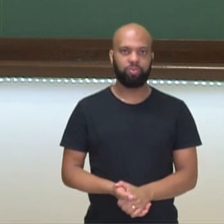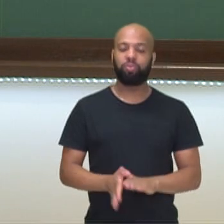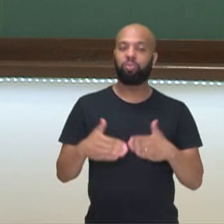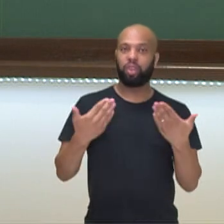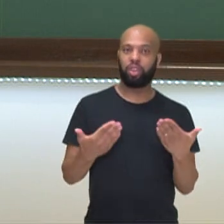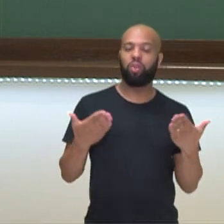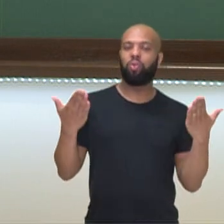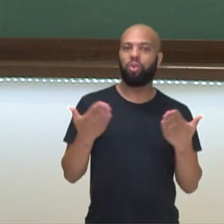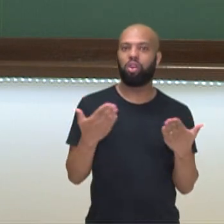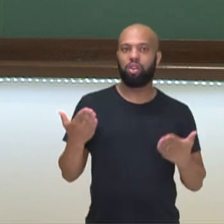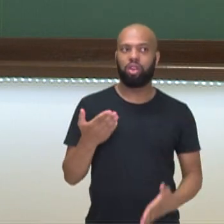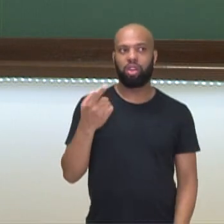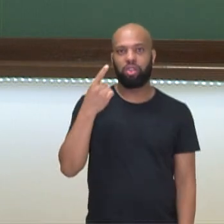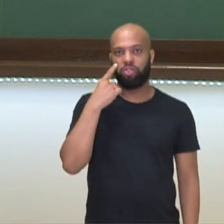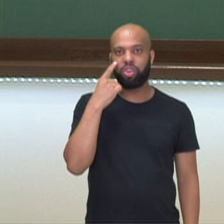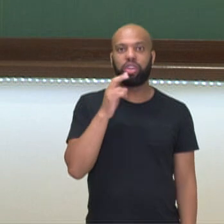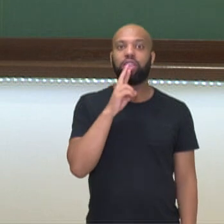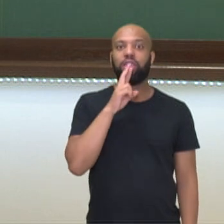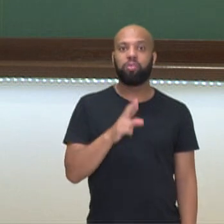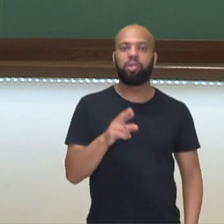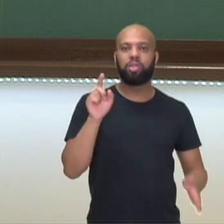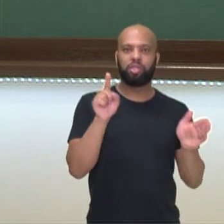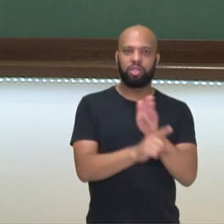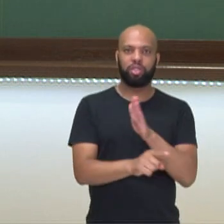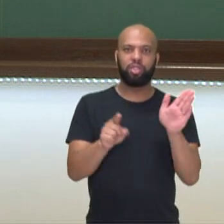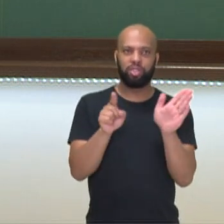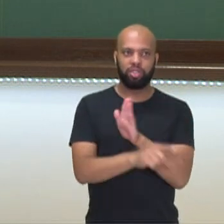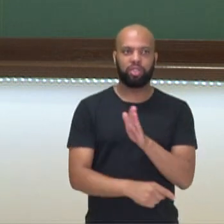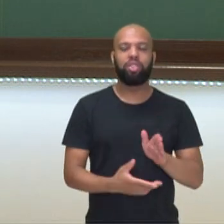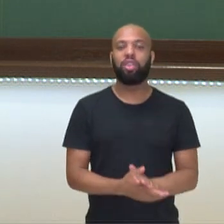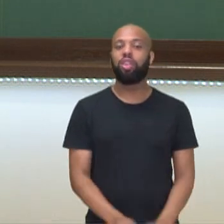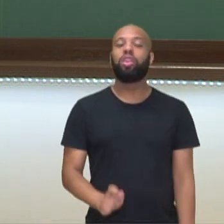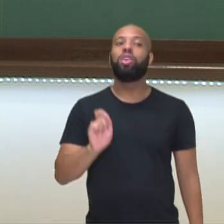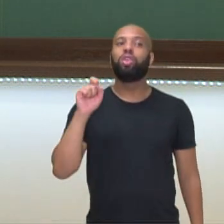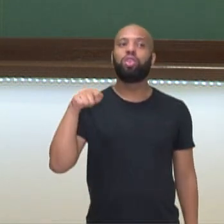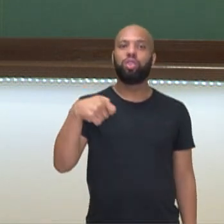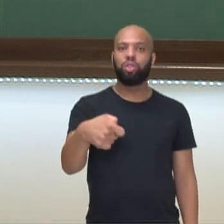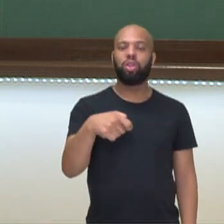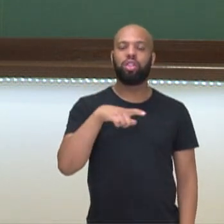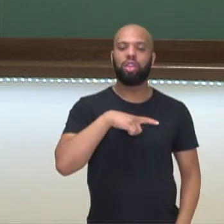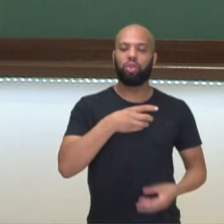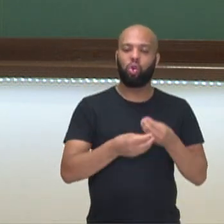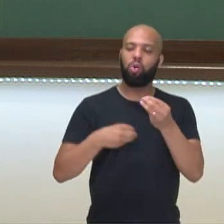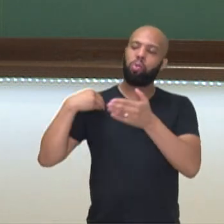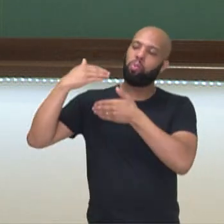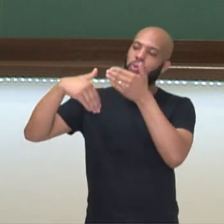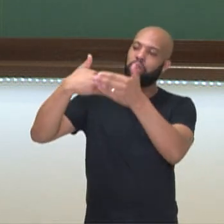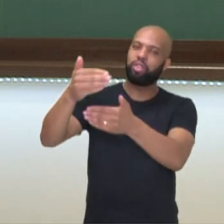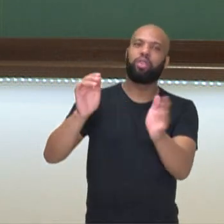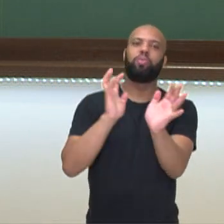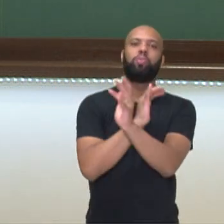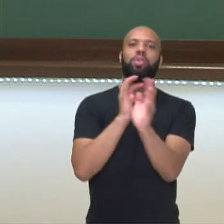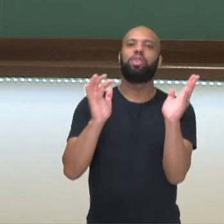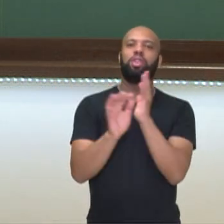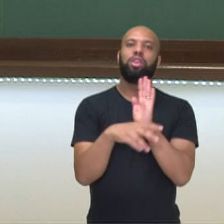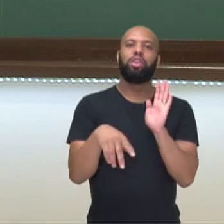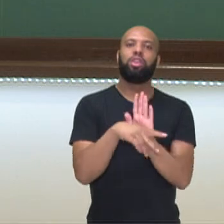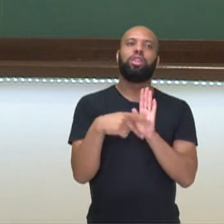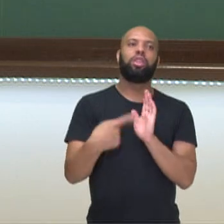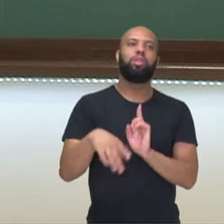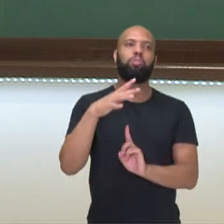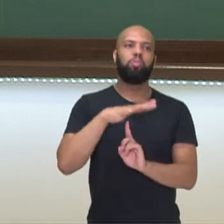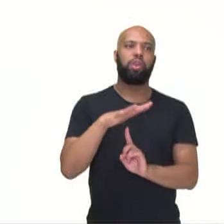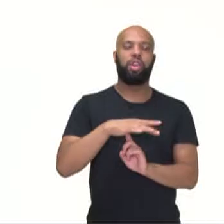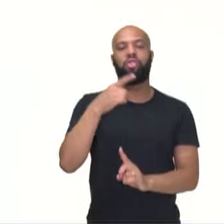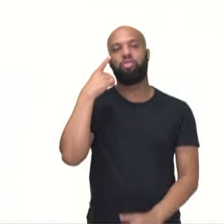E pessoal, vamos lá para a resposta do exercício sobre a questão do processo de urbanização no território paranaense?